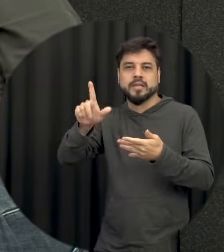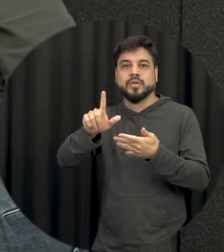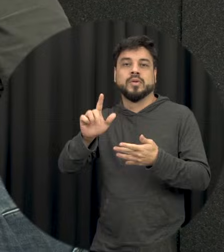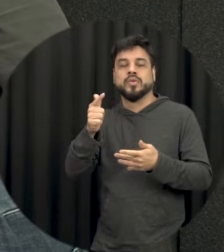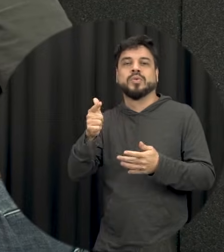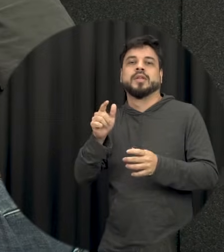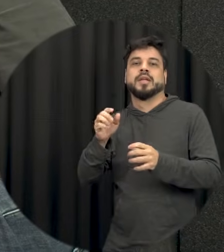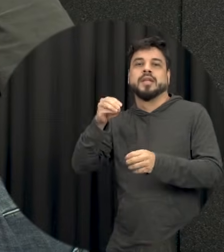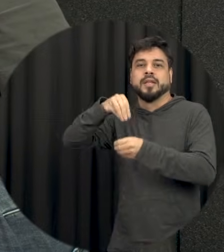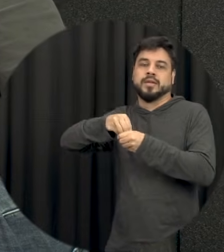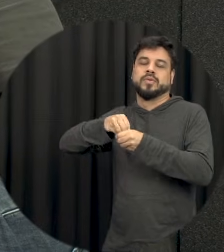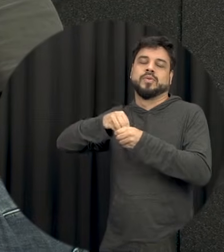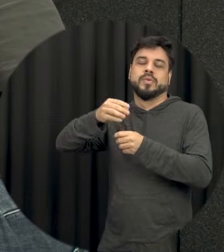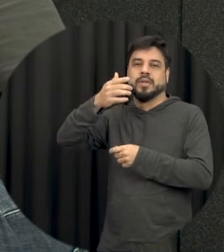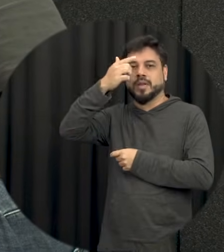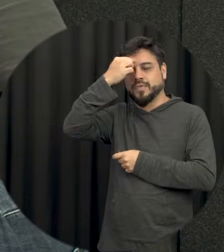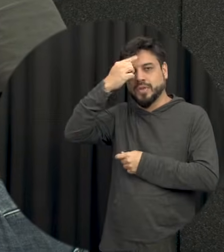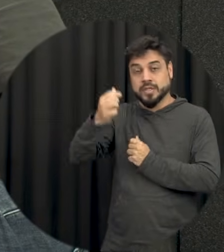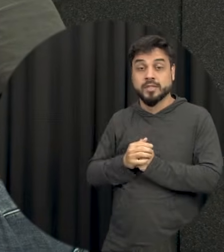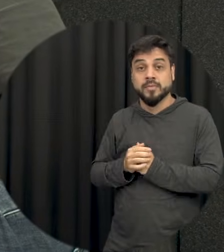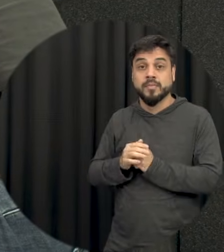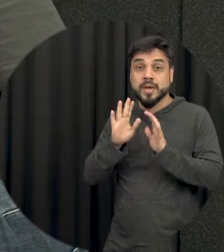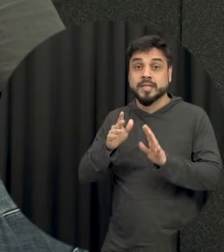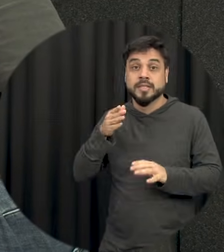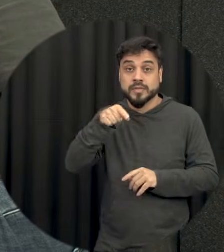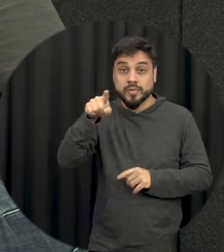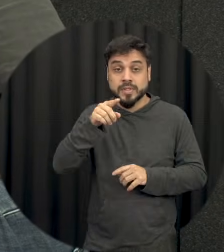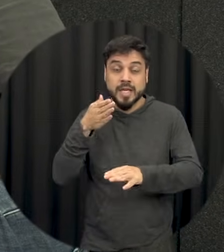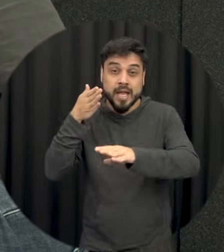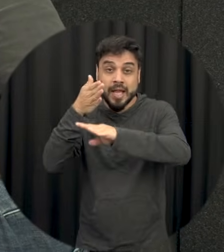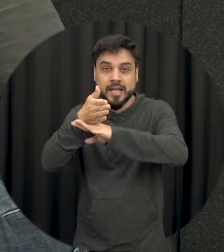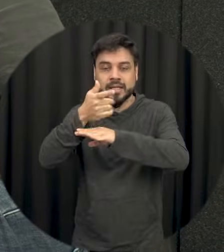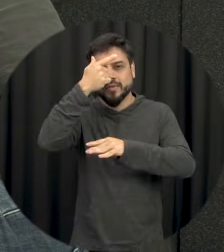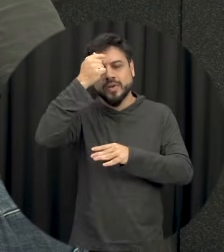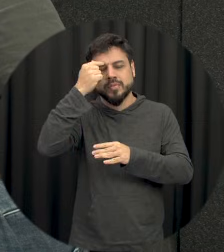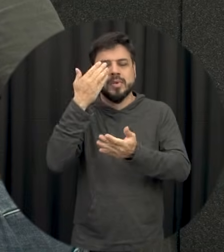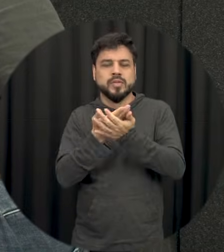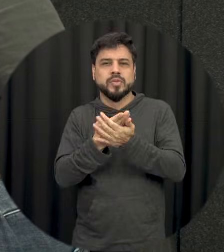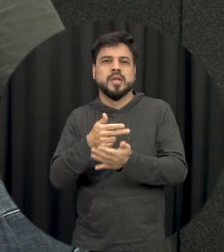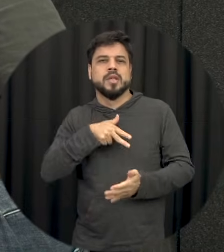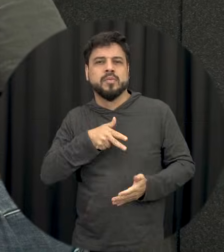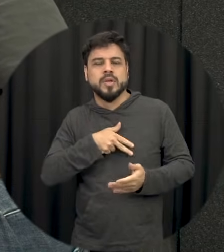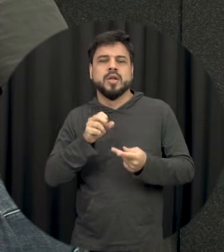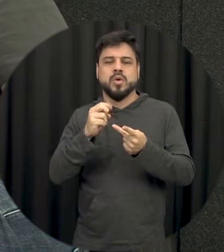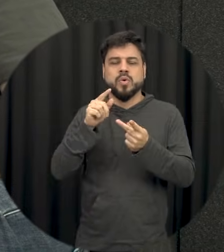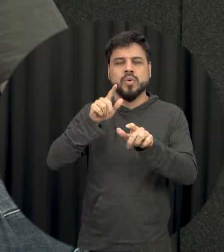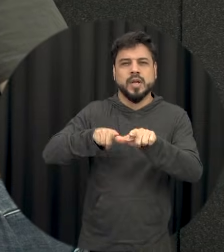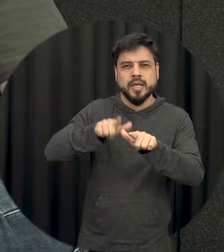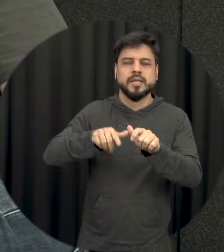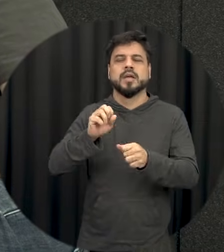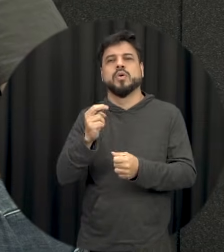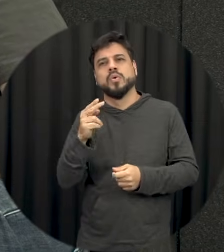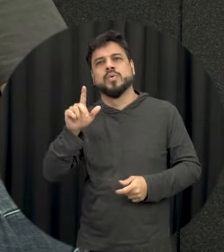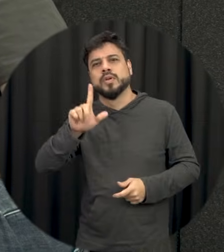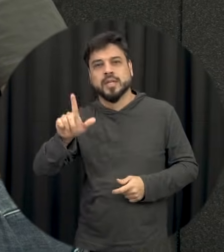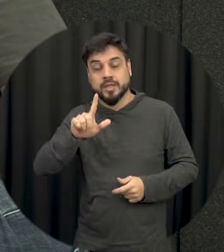etc. Mas se você entra na universidade querendo estudar, por exemplo, antropologia, ou por exemplo, literatura, aí você tem